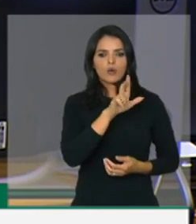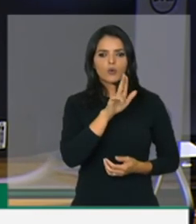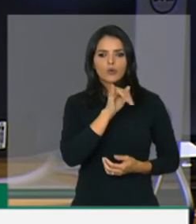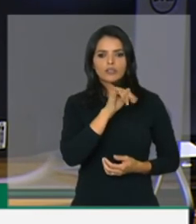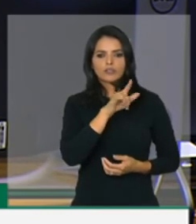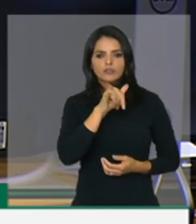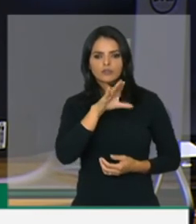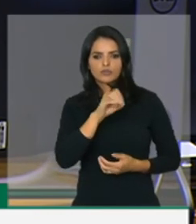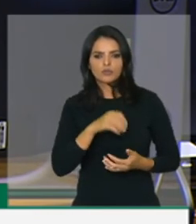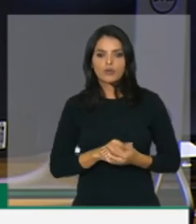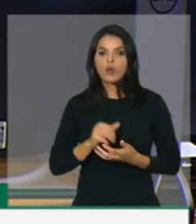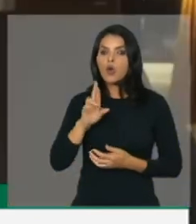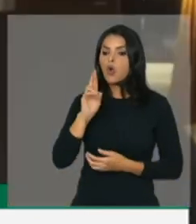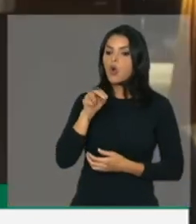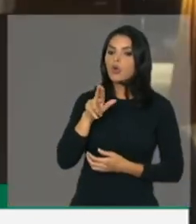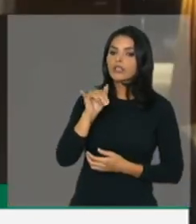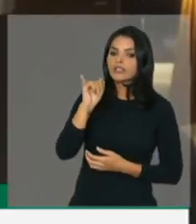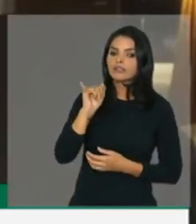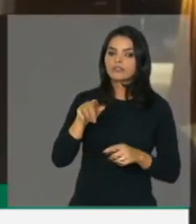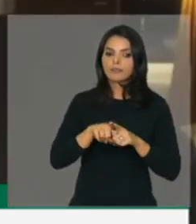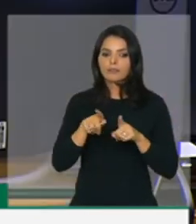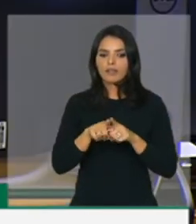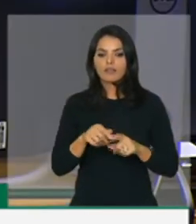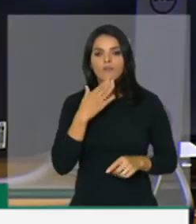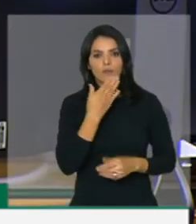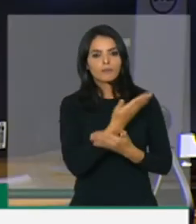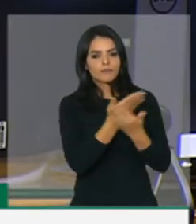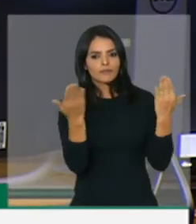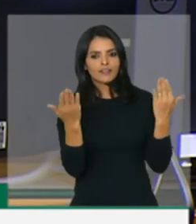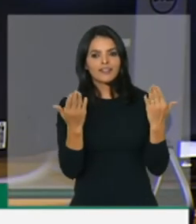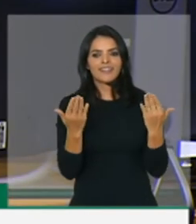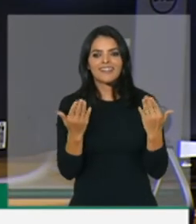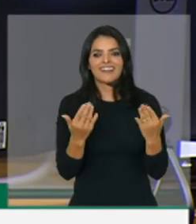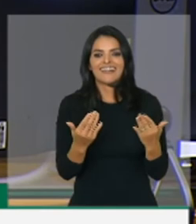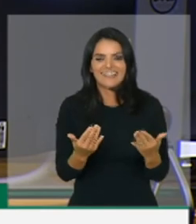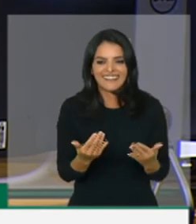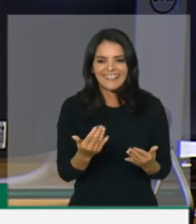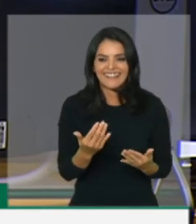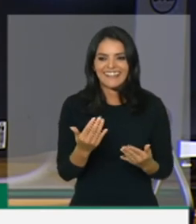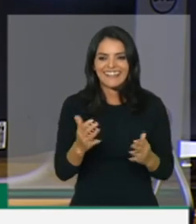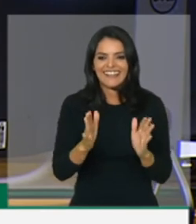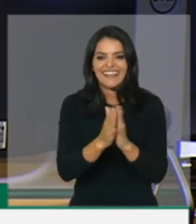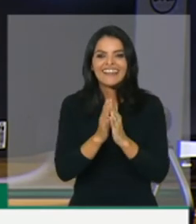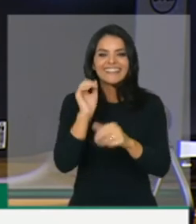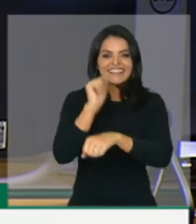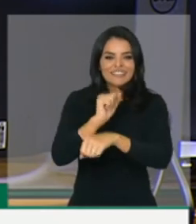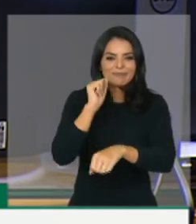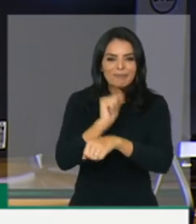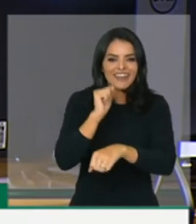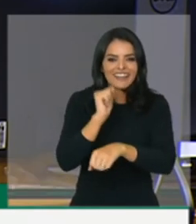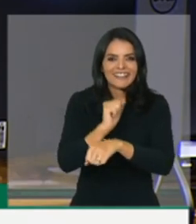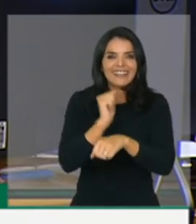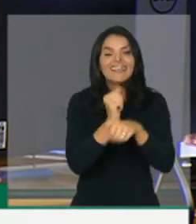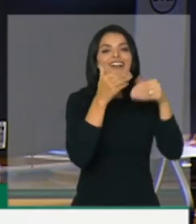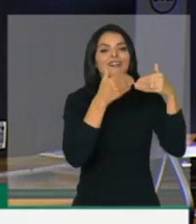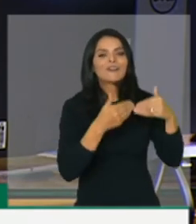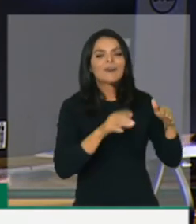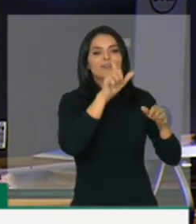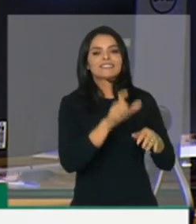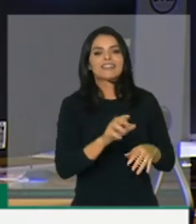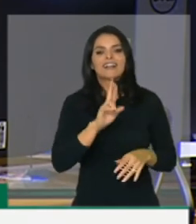Bruno Queiroz pelo PDT. Eu só pediria que Vossa Excelência esperasse para que a gente possa dar início à fala do deputado